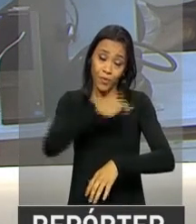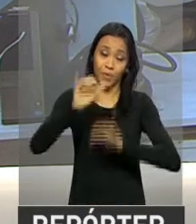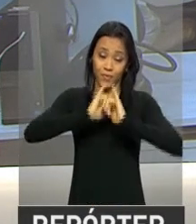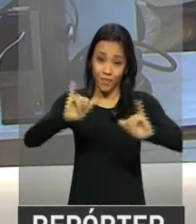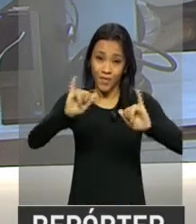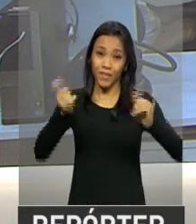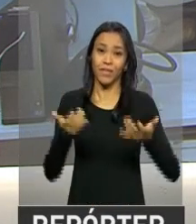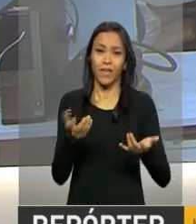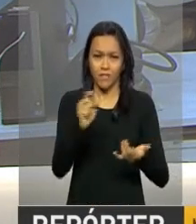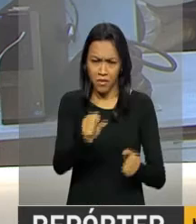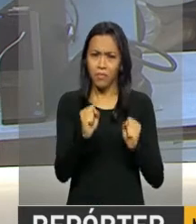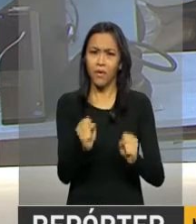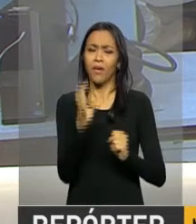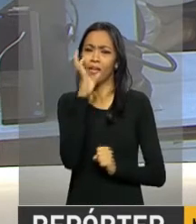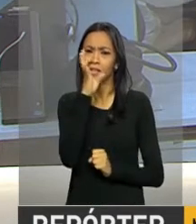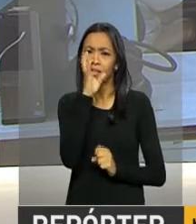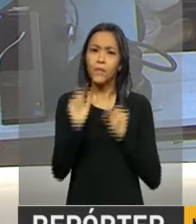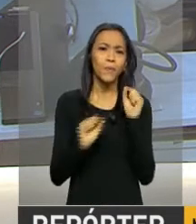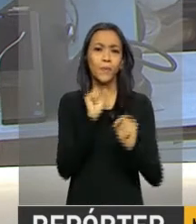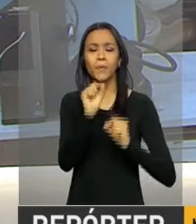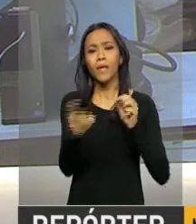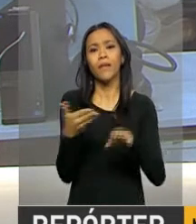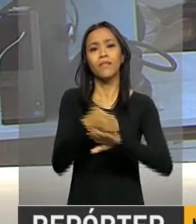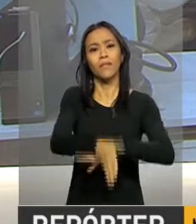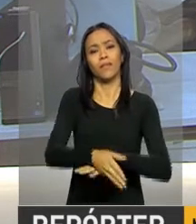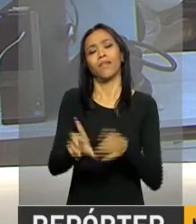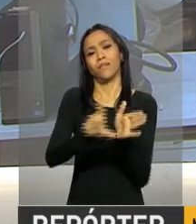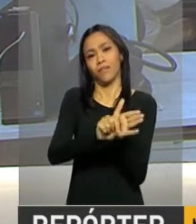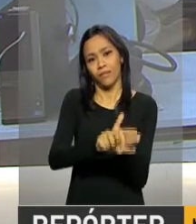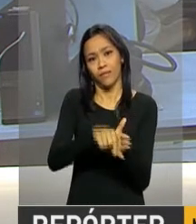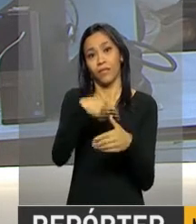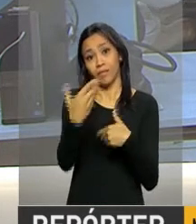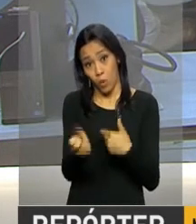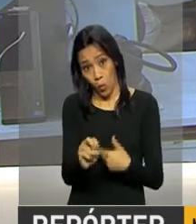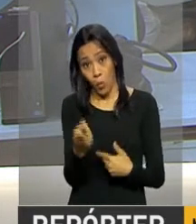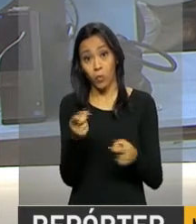notícias. Acompanhe as novidades também nas nossas redes sociais, no